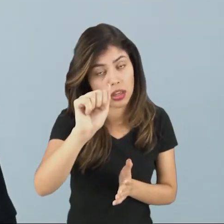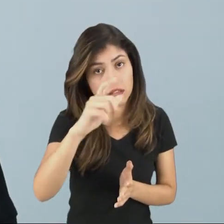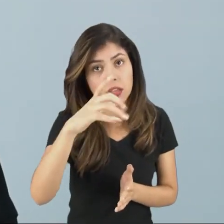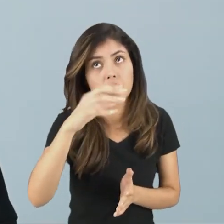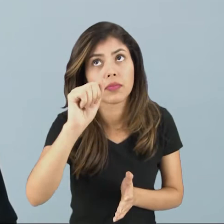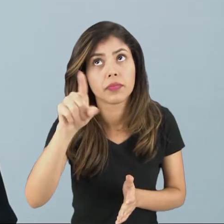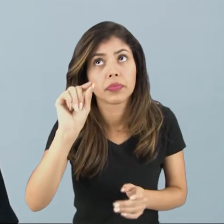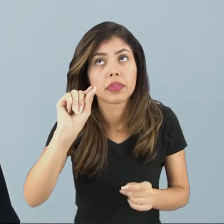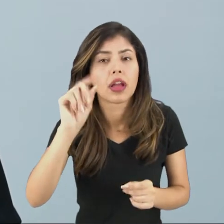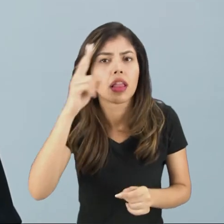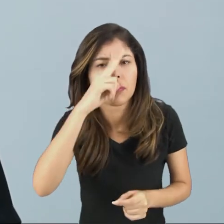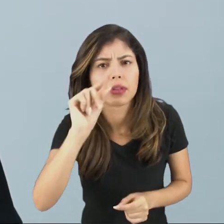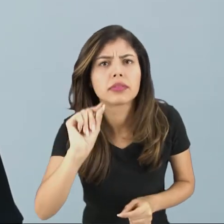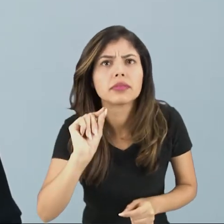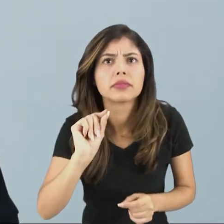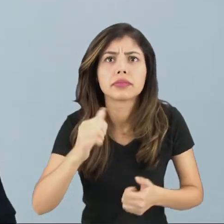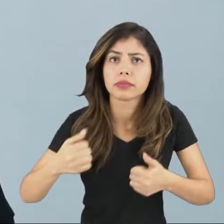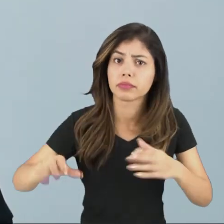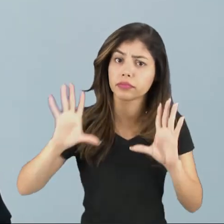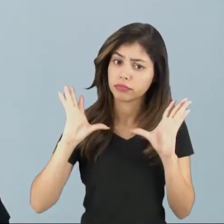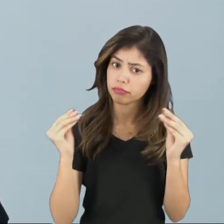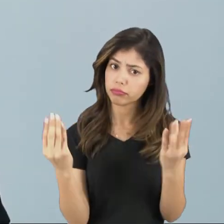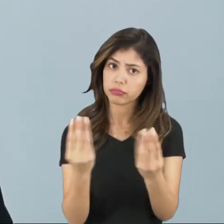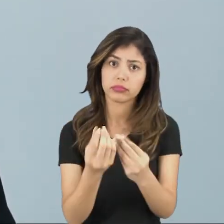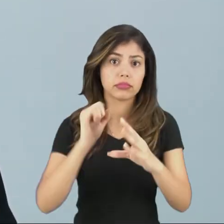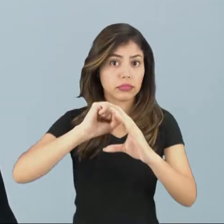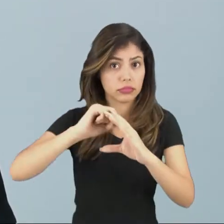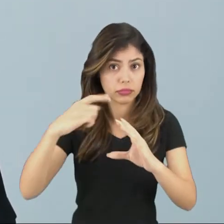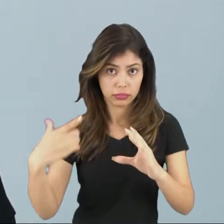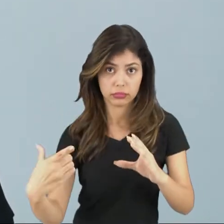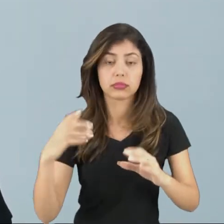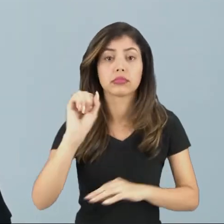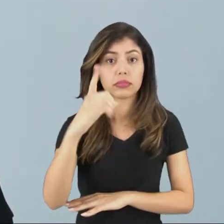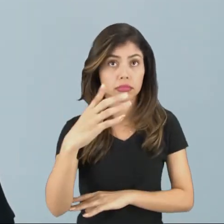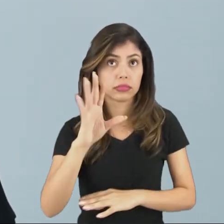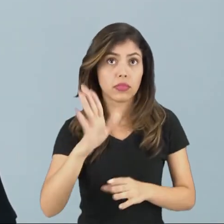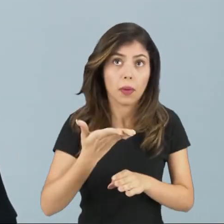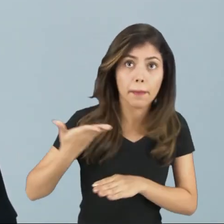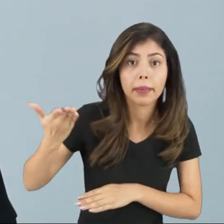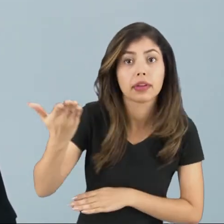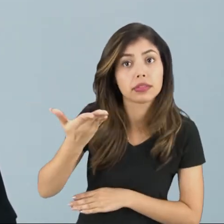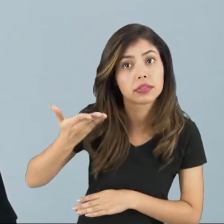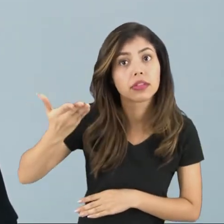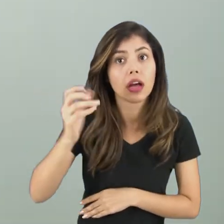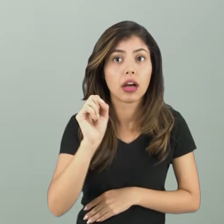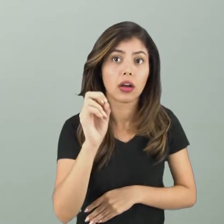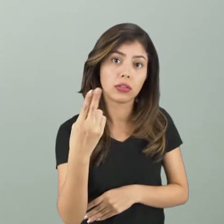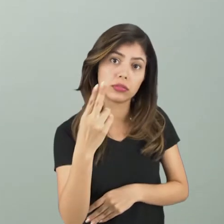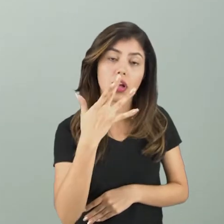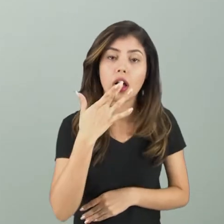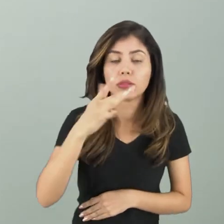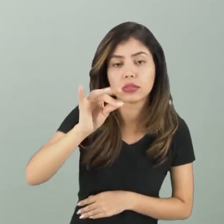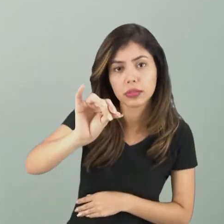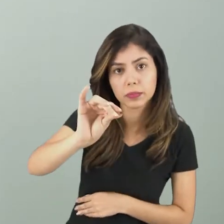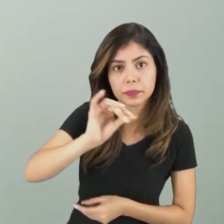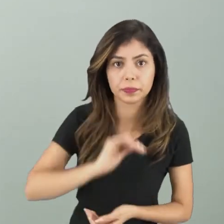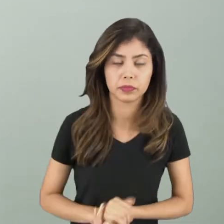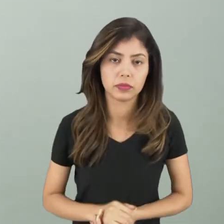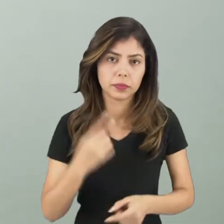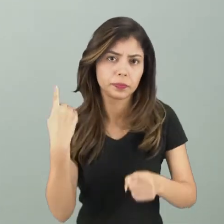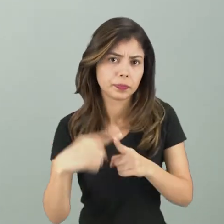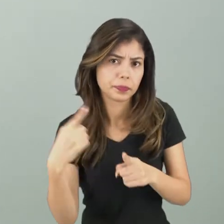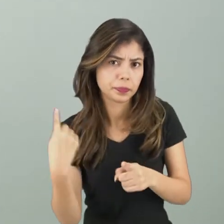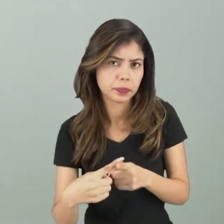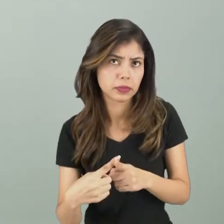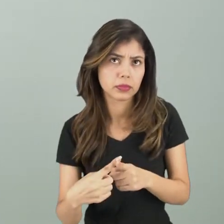coisas. Ou a gente vai ter uma substância classificada como básica, ou nós vamos ter um sal. Por quê? Quando